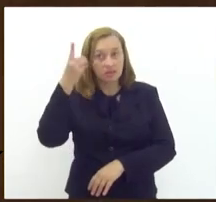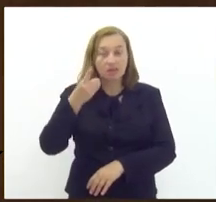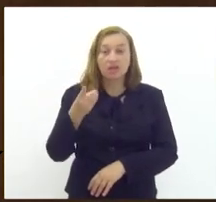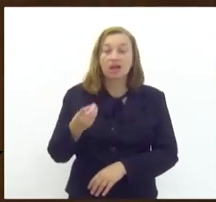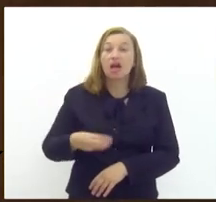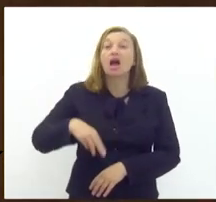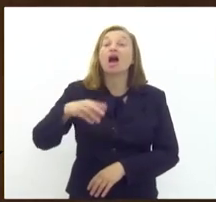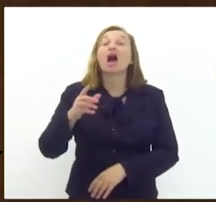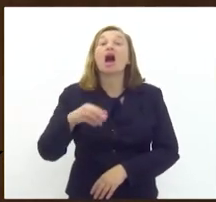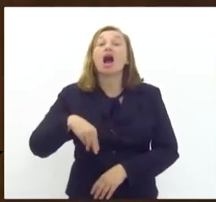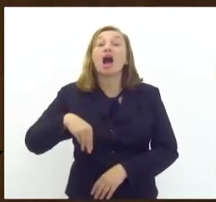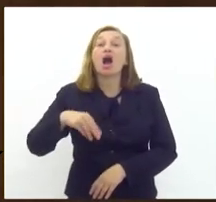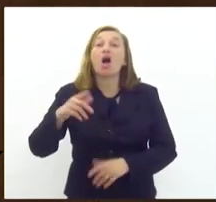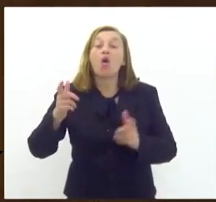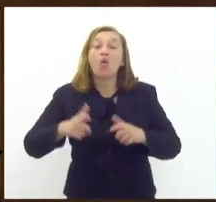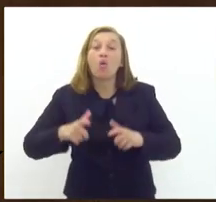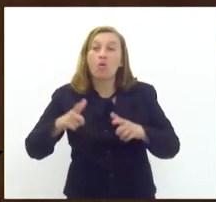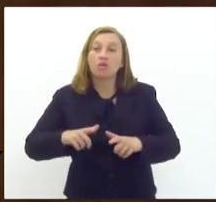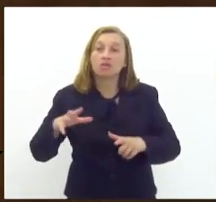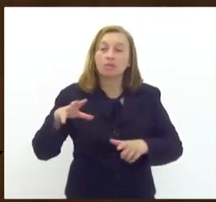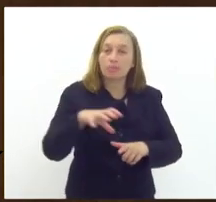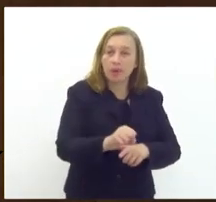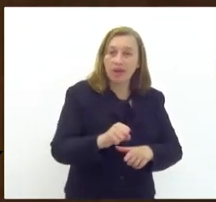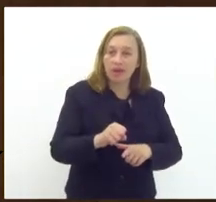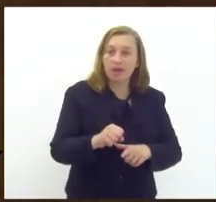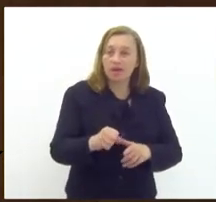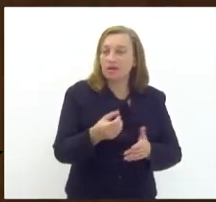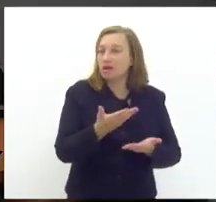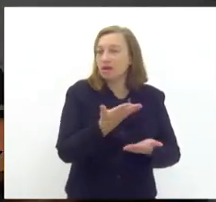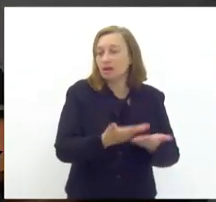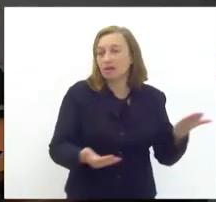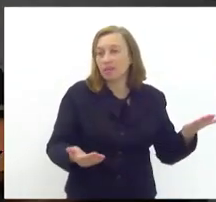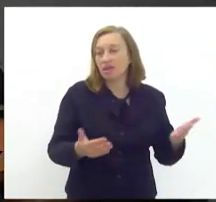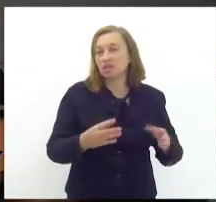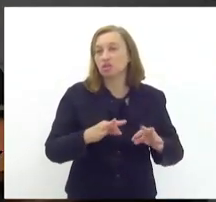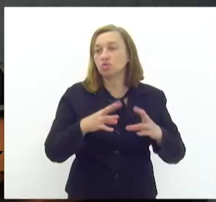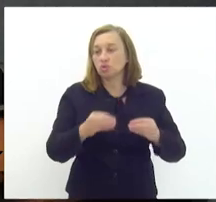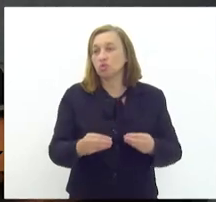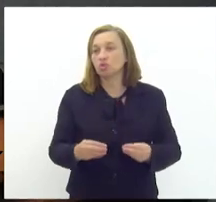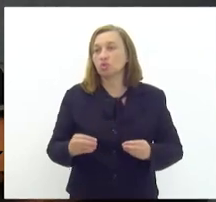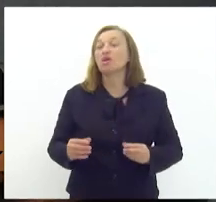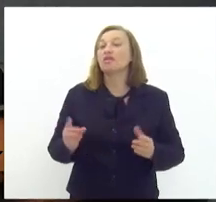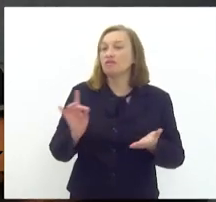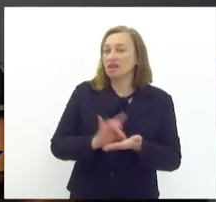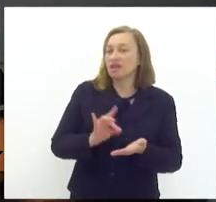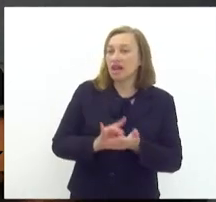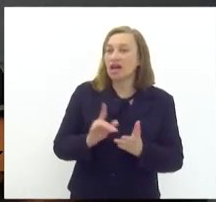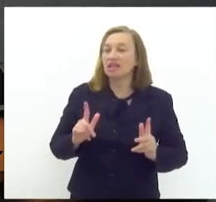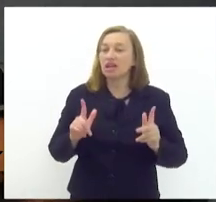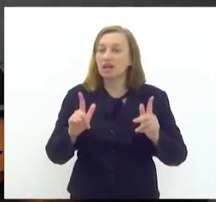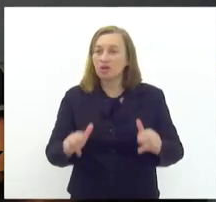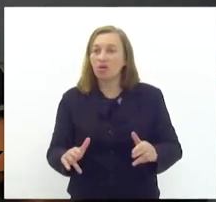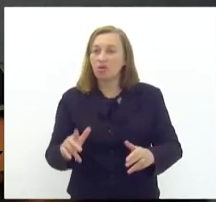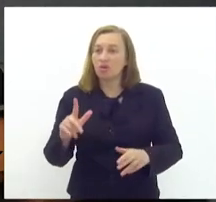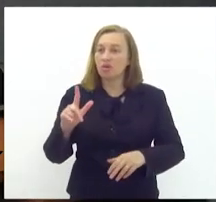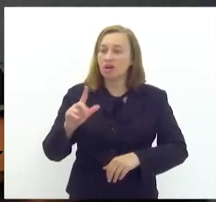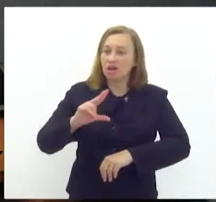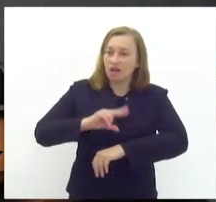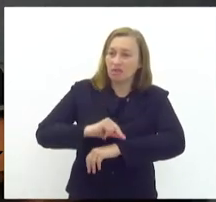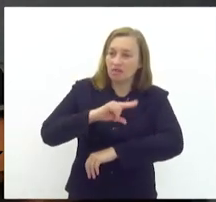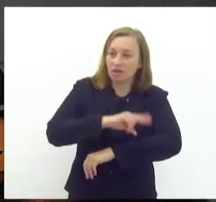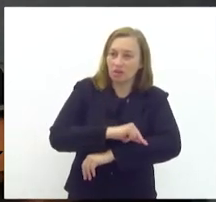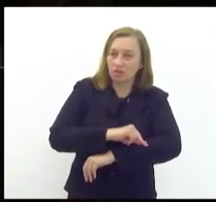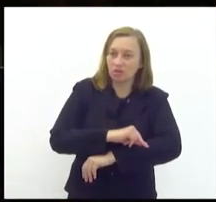botam a mão acaba com tudo Maricá não seria diferente Parabéns É verdade é igual gafanhoto plantação Deputado antes e aí